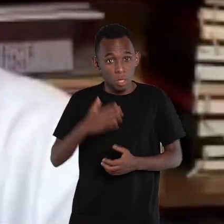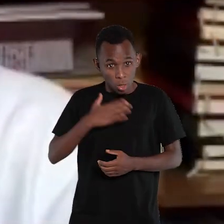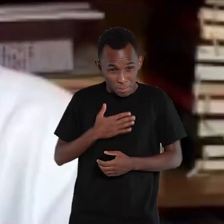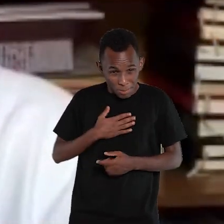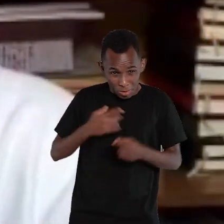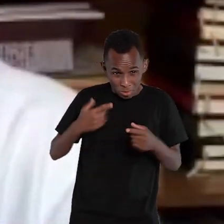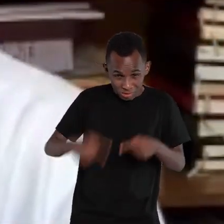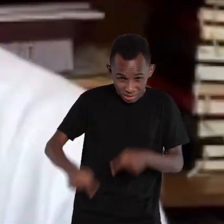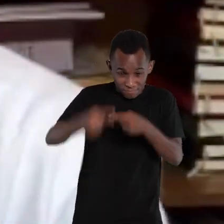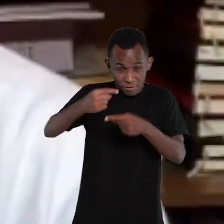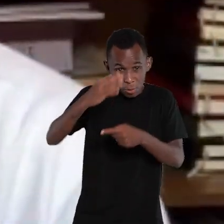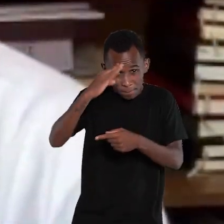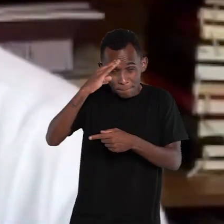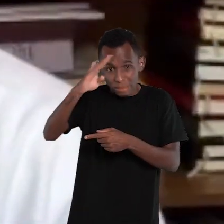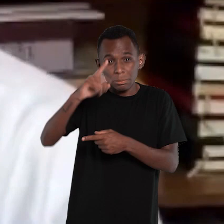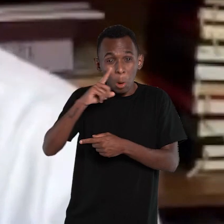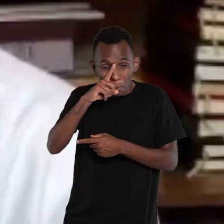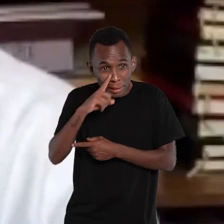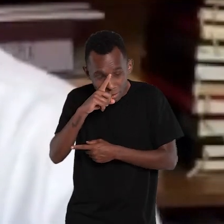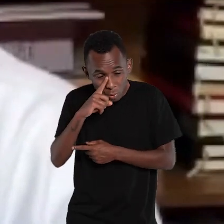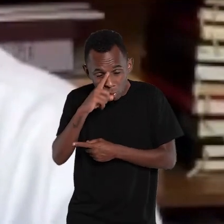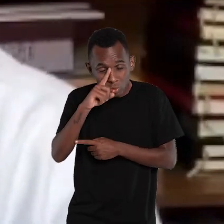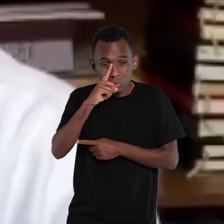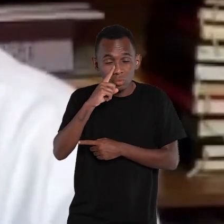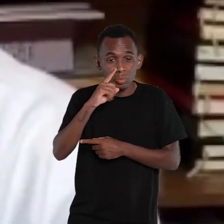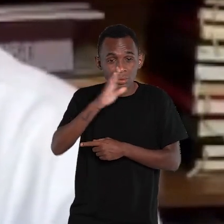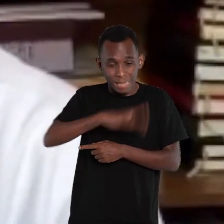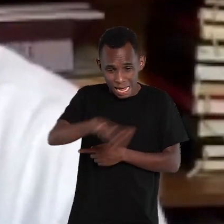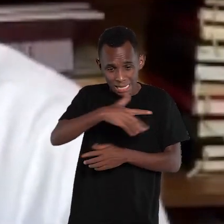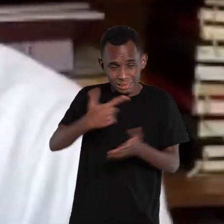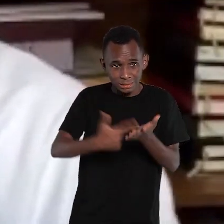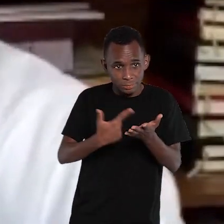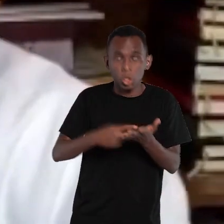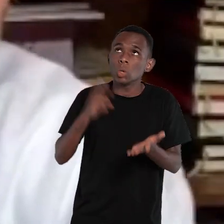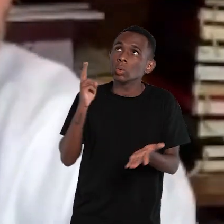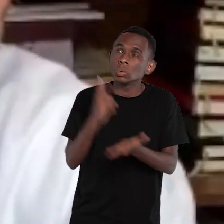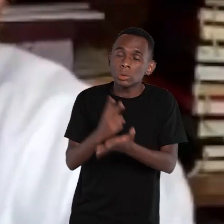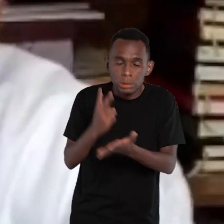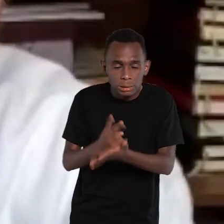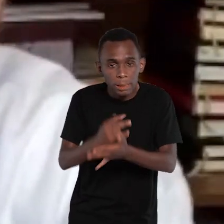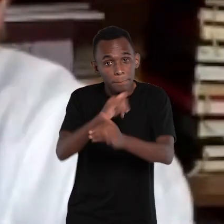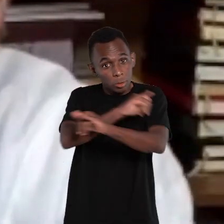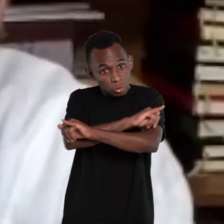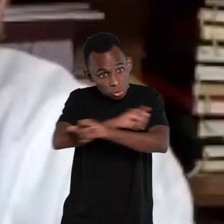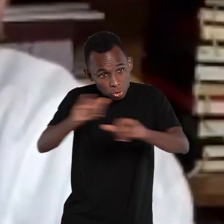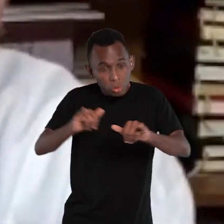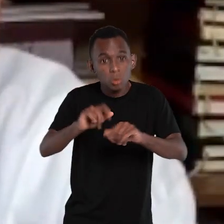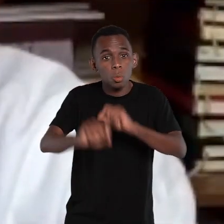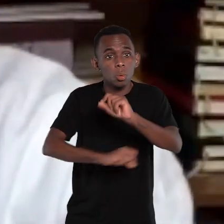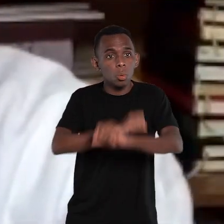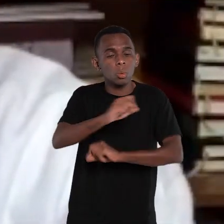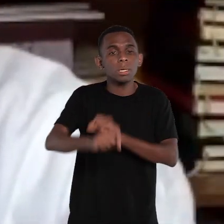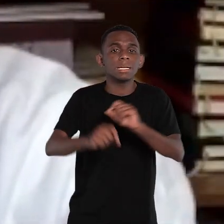é o perigo que acomete qualquer escritor, porque eu sempre digo que existe uma distância entre aquilo que